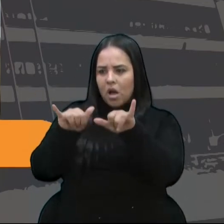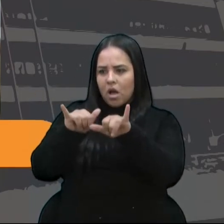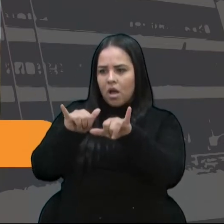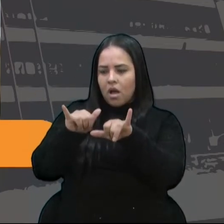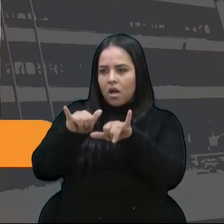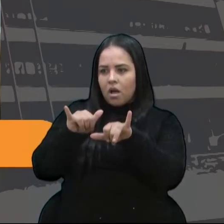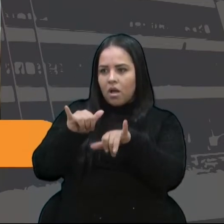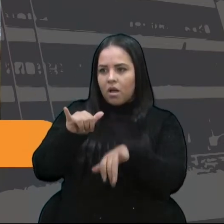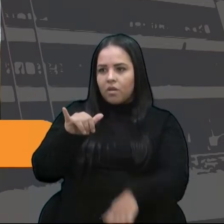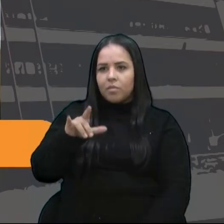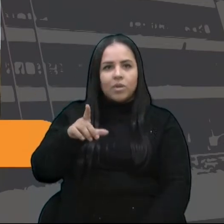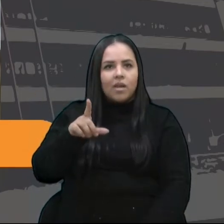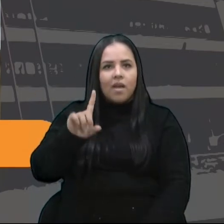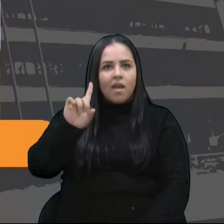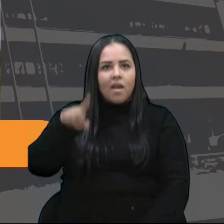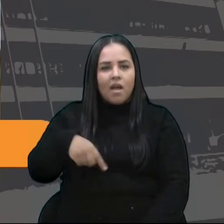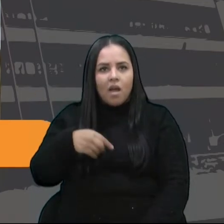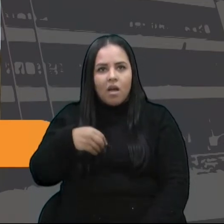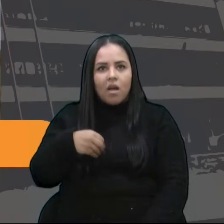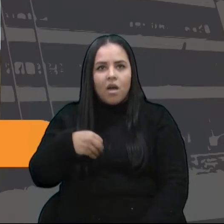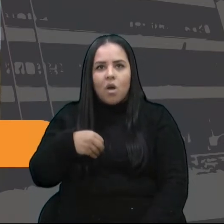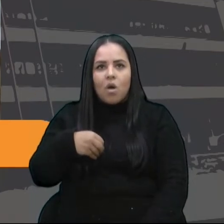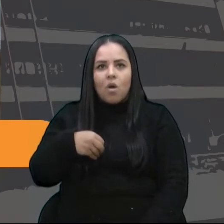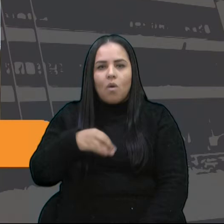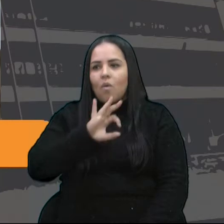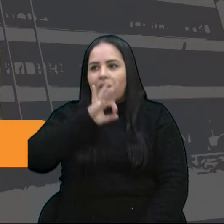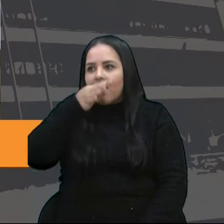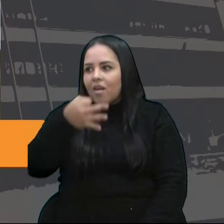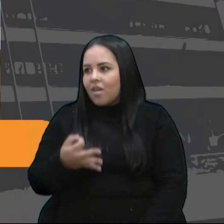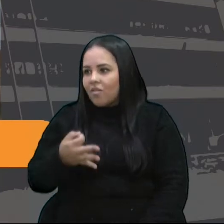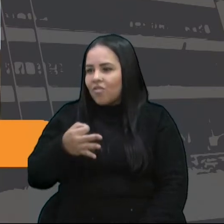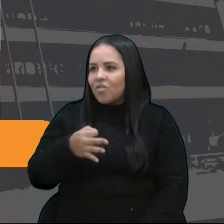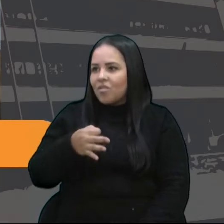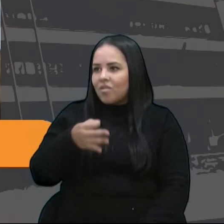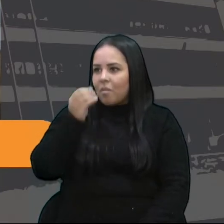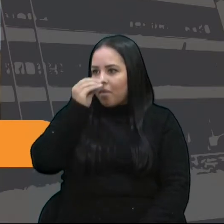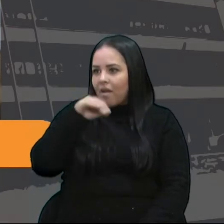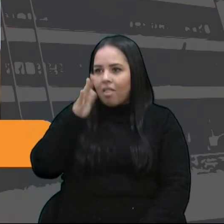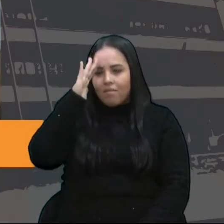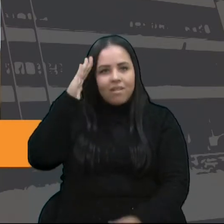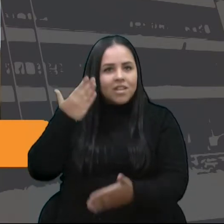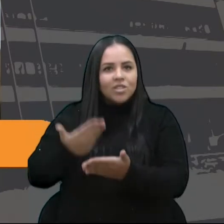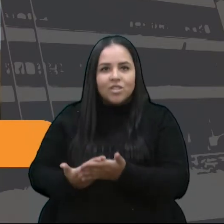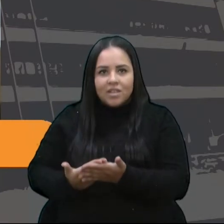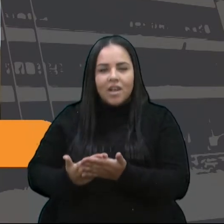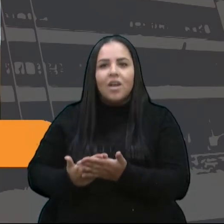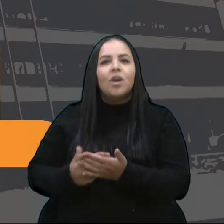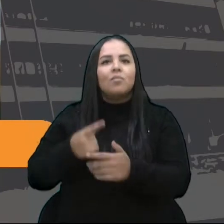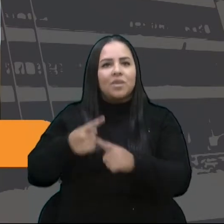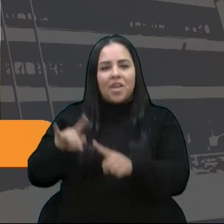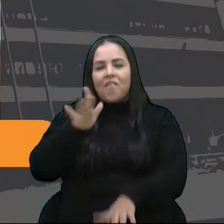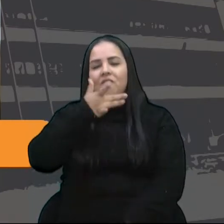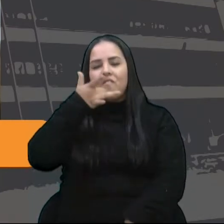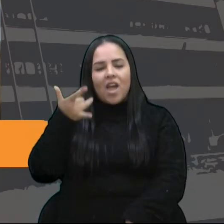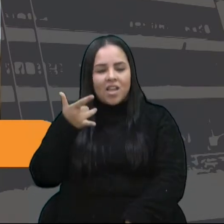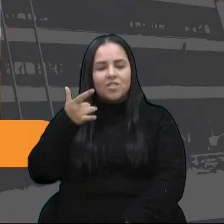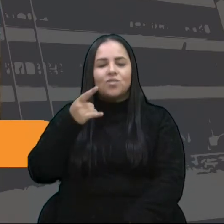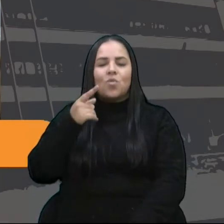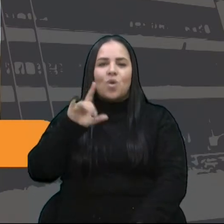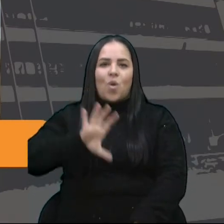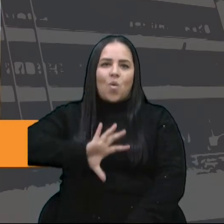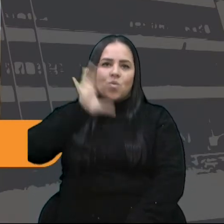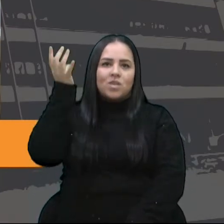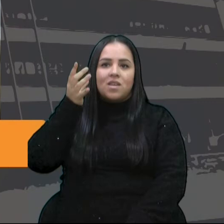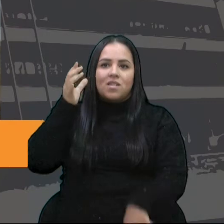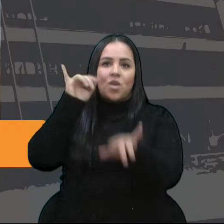grupo maior que a gente percebe o quanto circula fácil, né? Essas fake news. Então, não